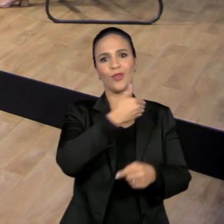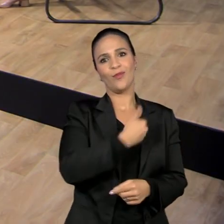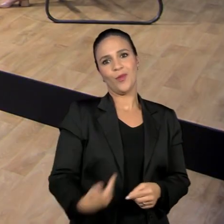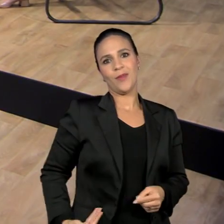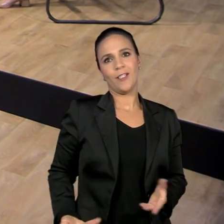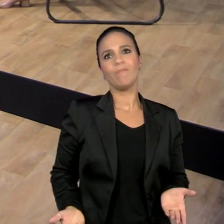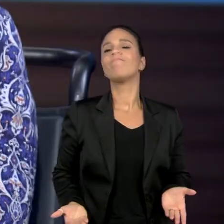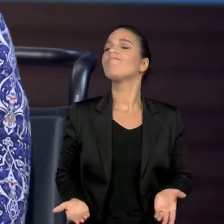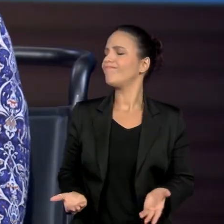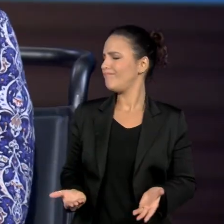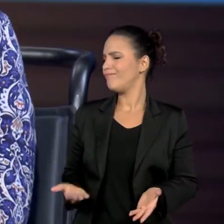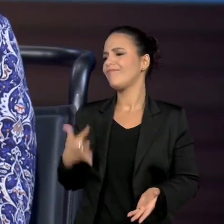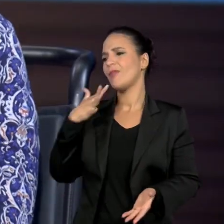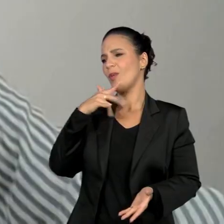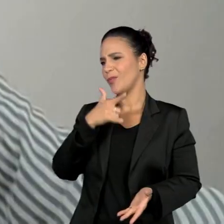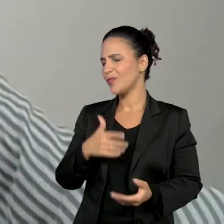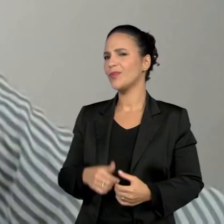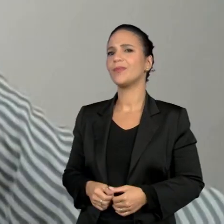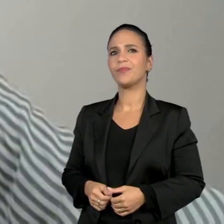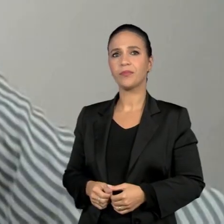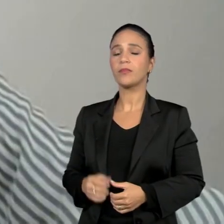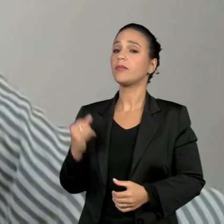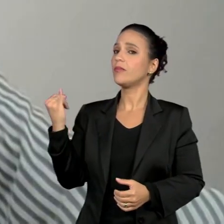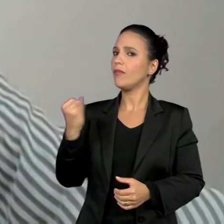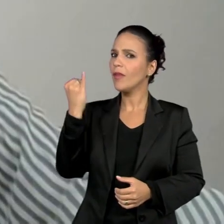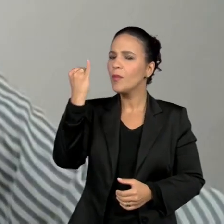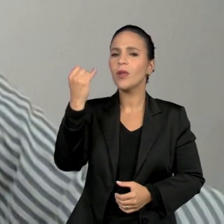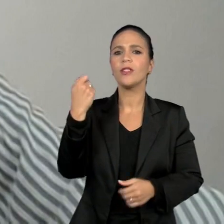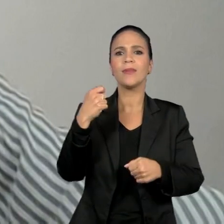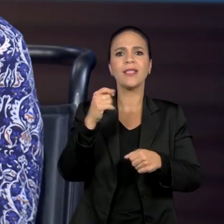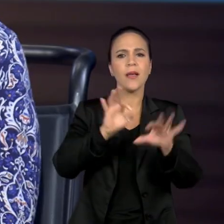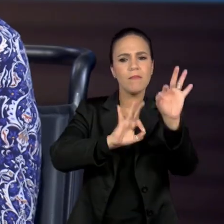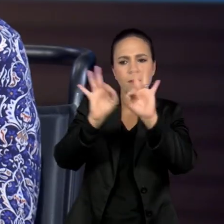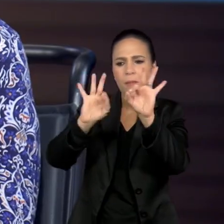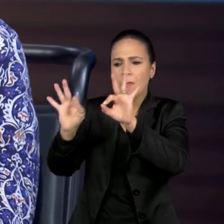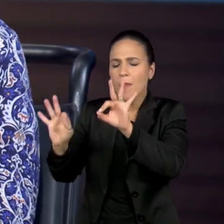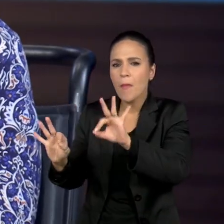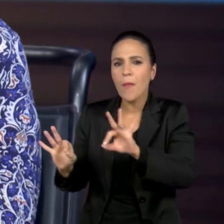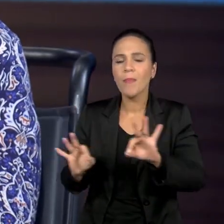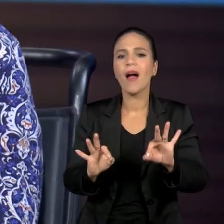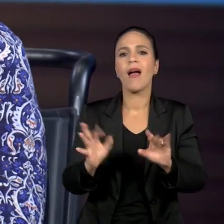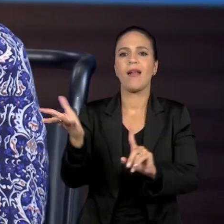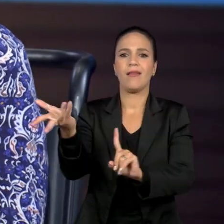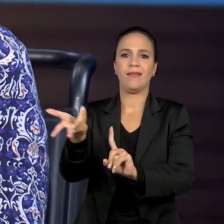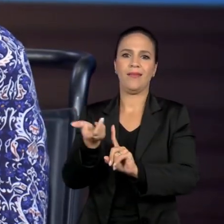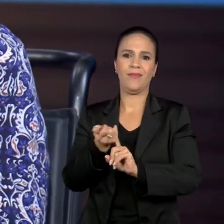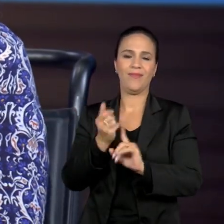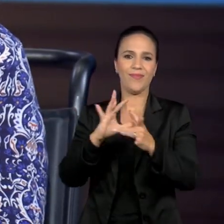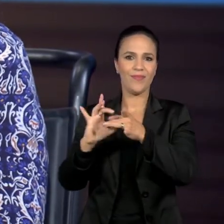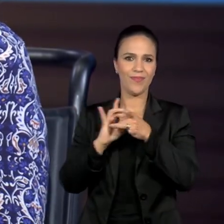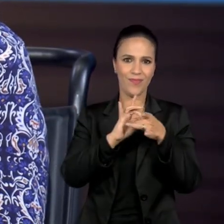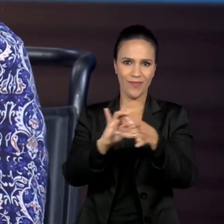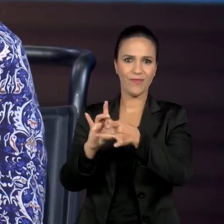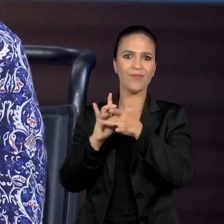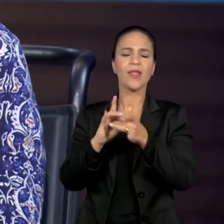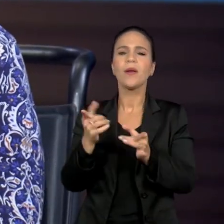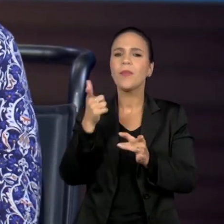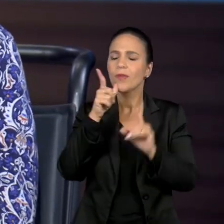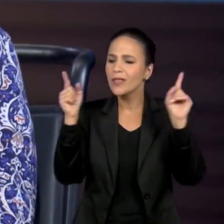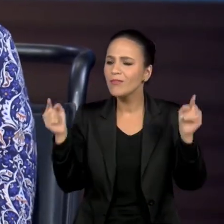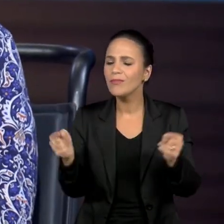país, aí que vemos mais mulheres, famílias, unidades familiares também com criança empreender o caminho, e essa é